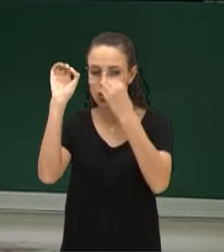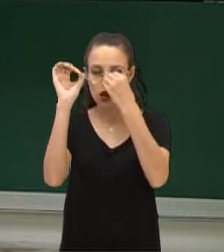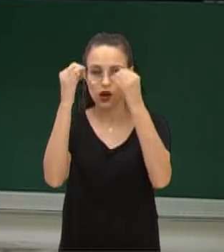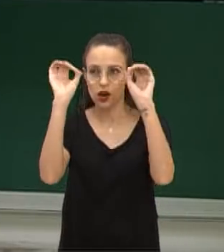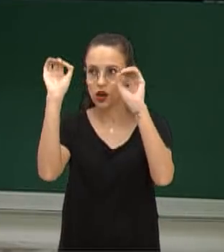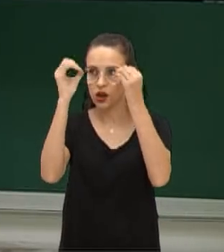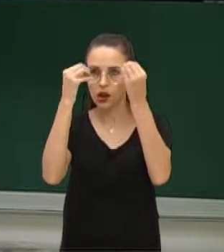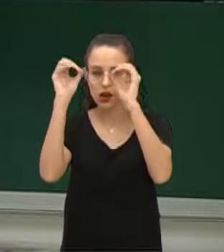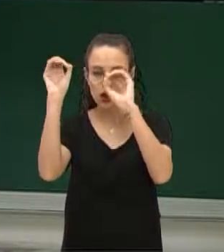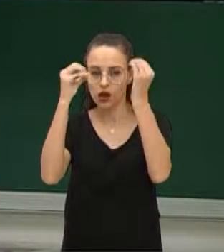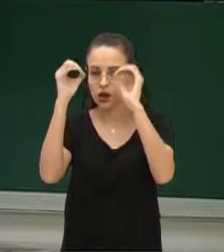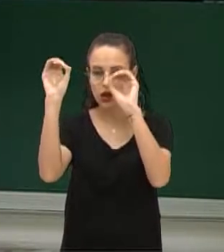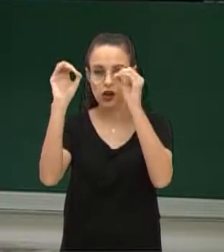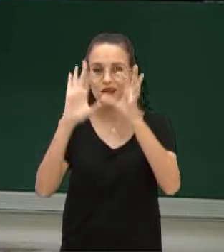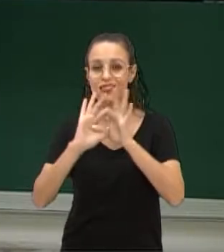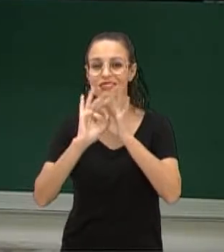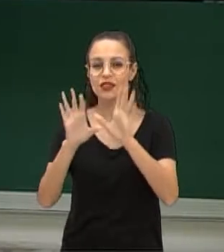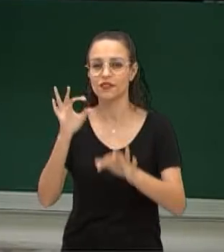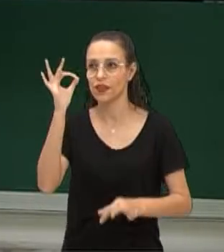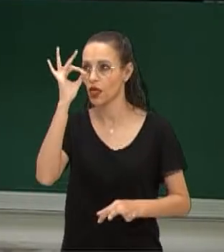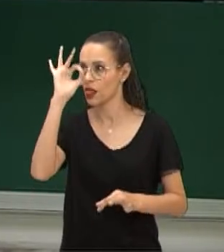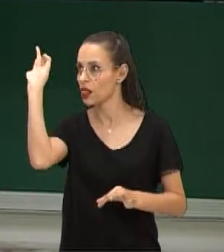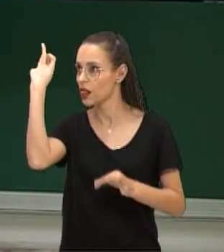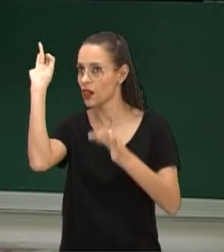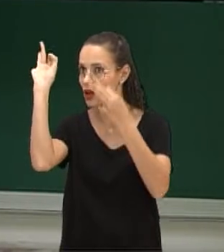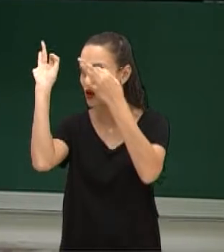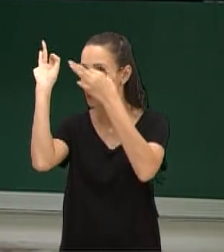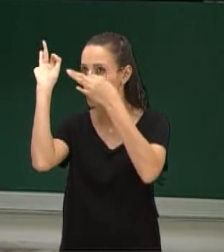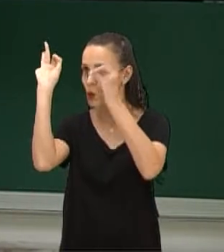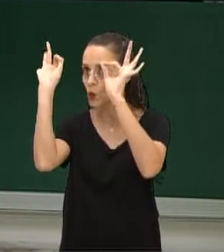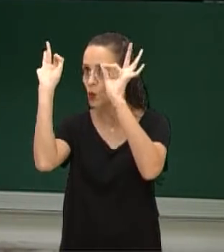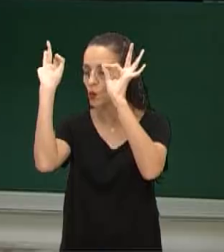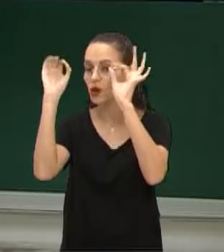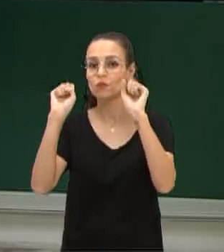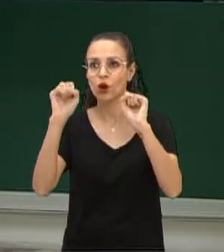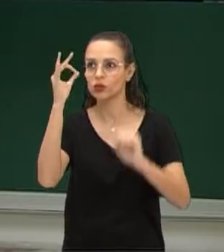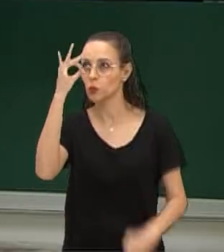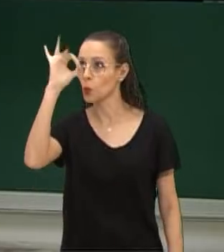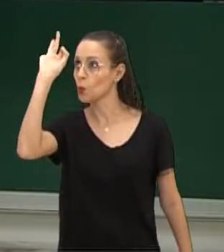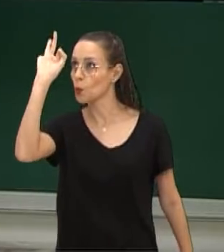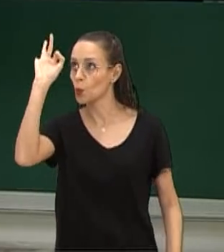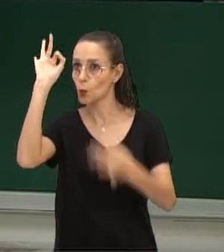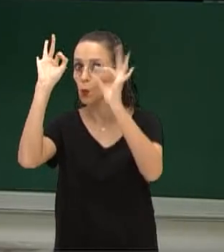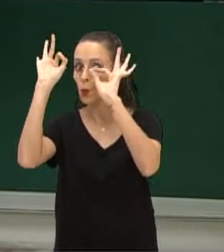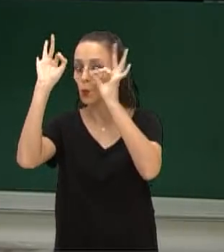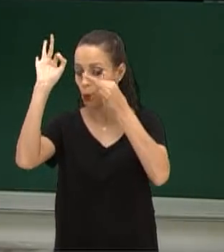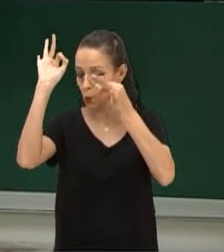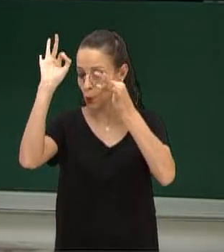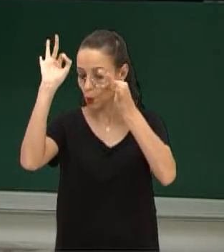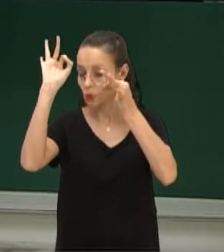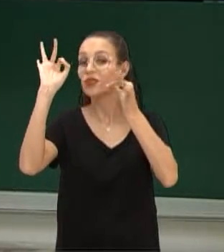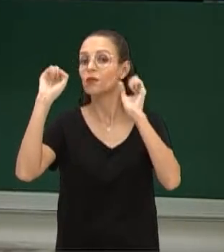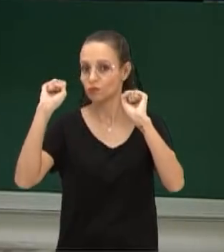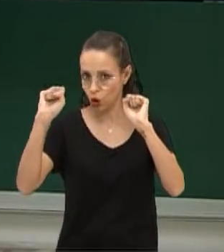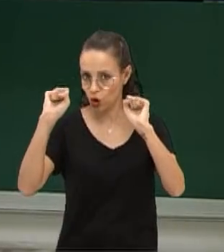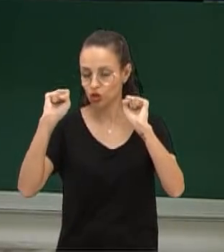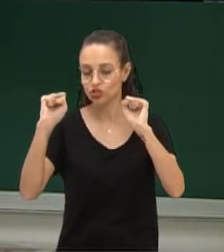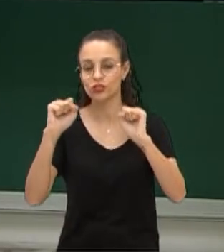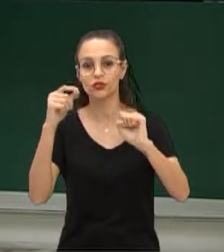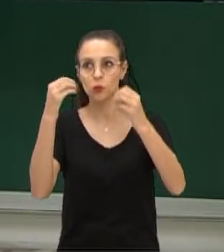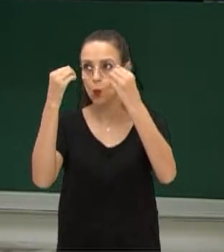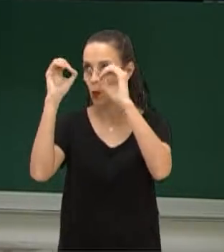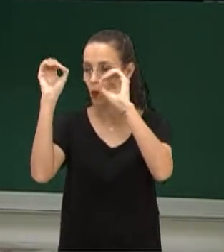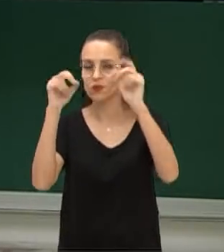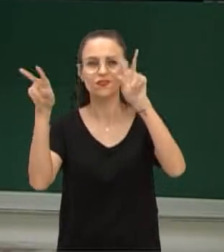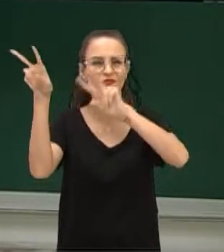desenvolvimento independente. Então, os olhos, o olho esquerdo pode estar olhando para cima, o olho direito pode estar olhando para baixo, elas não perdem